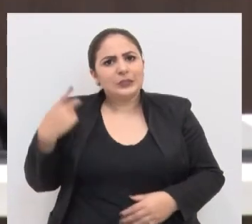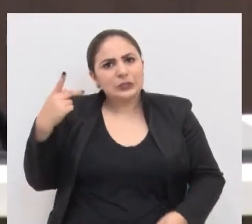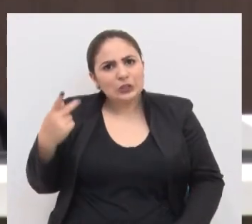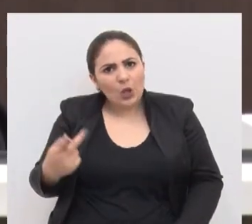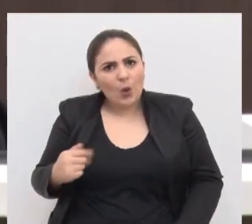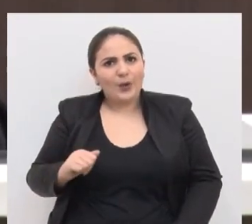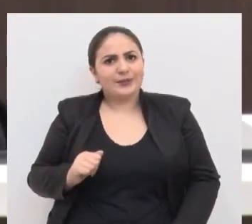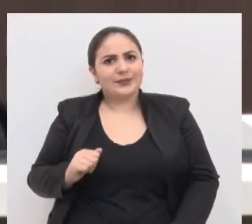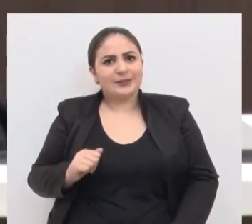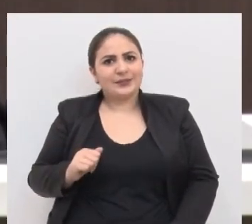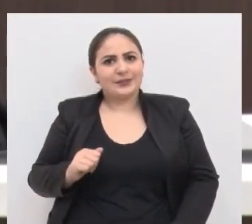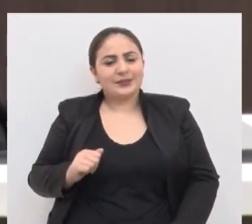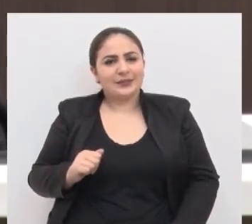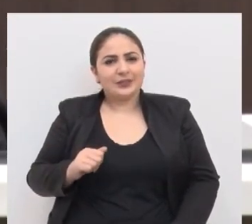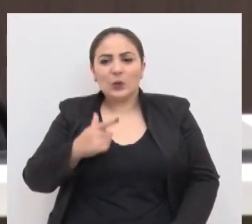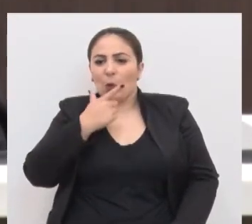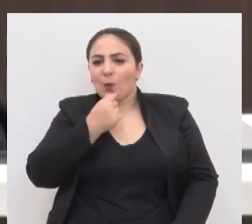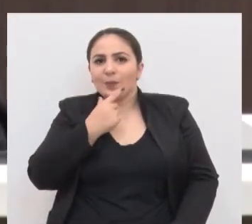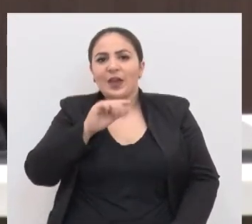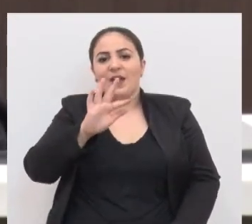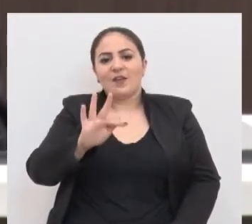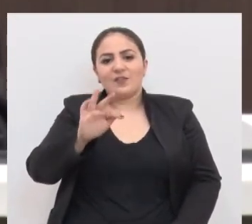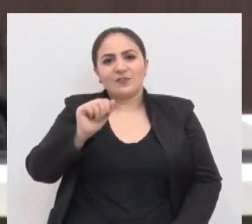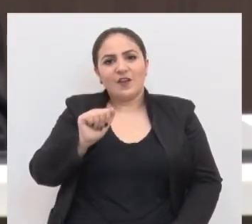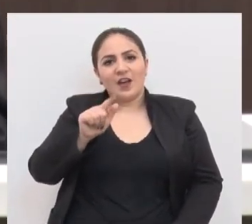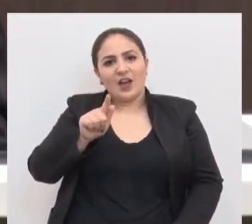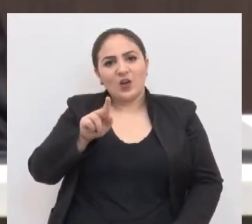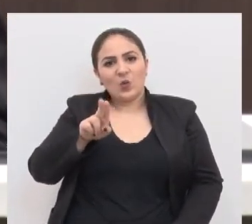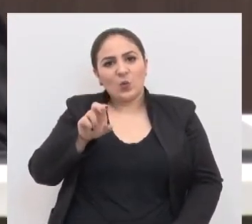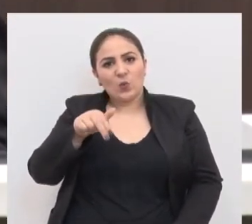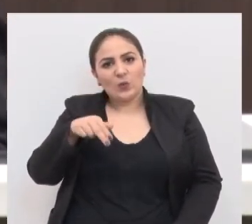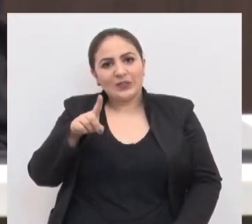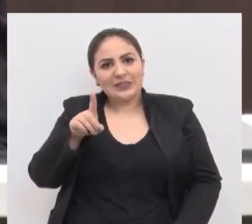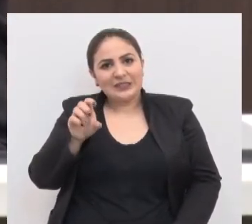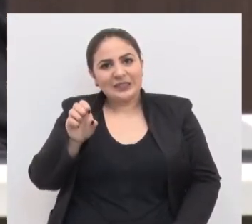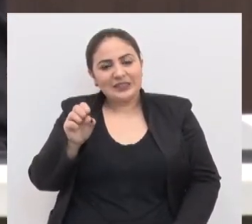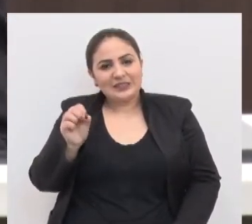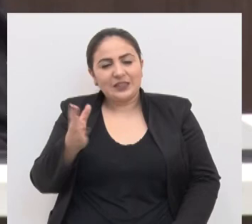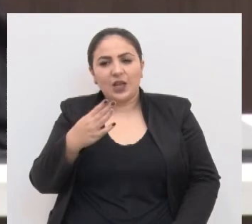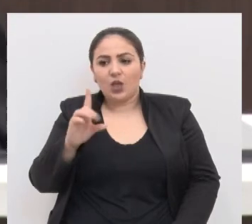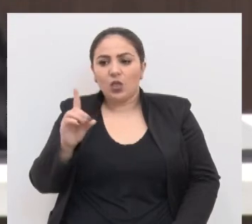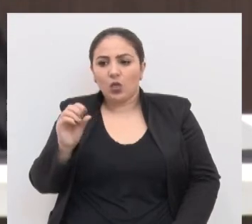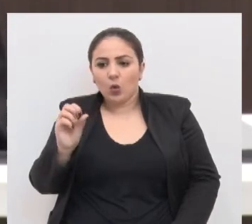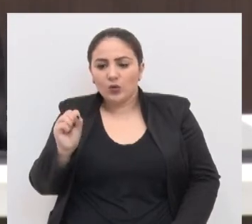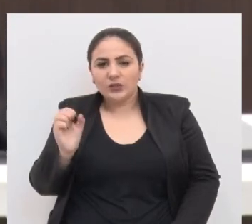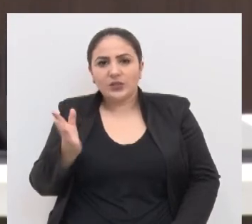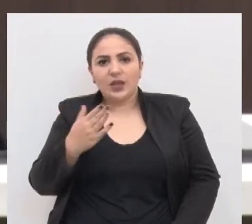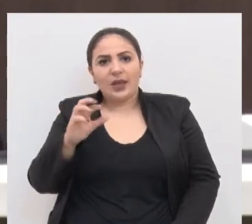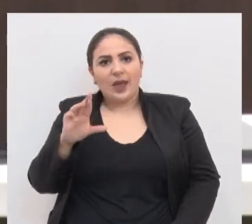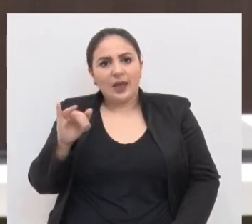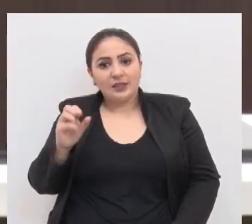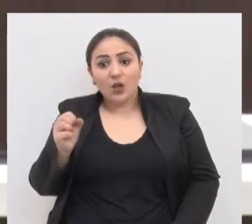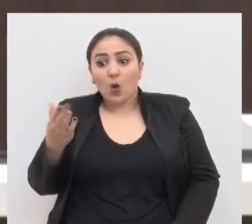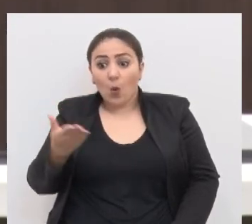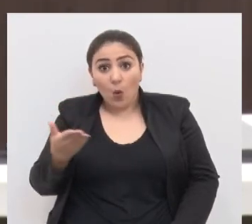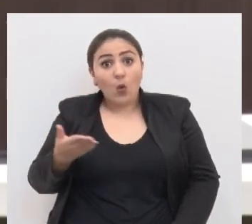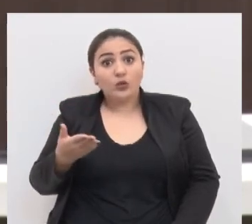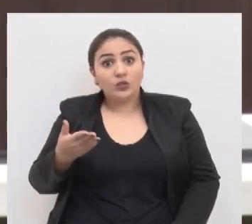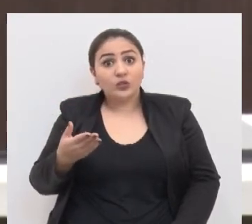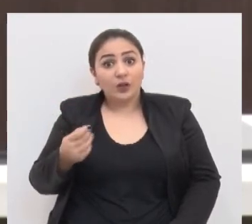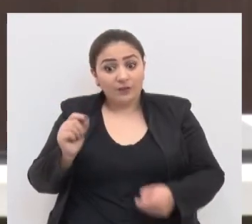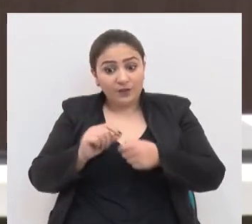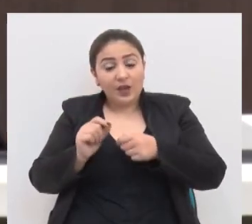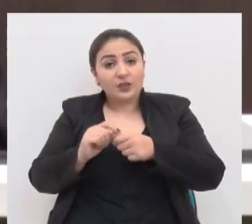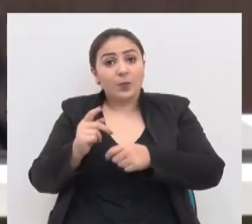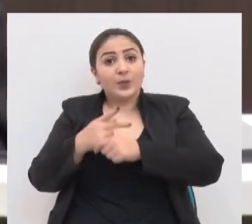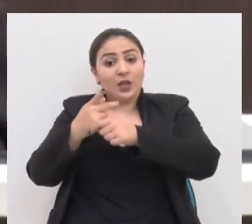da história de Fagundes dos Reis. E hoje foi feita uma homenagem aqui, dando a medalha